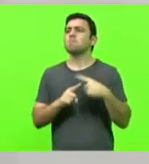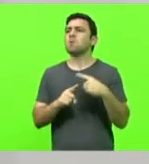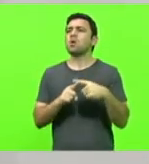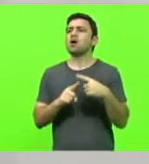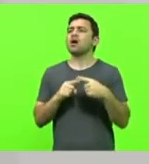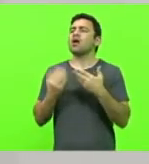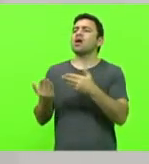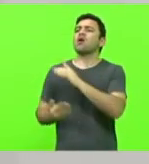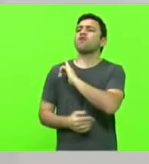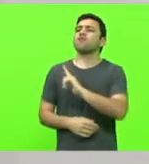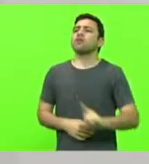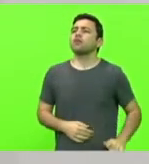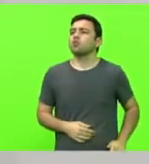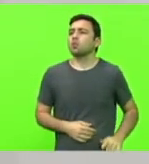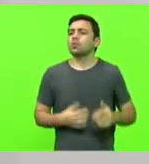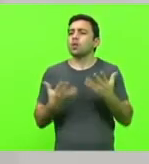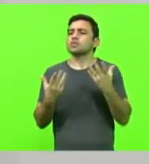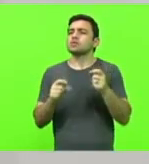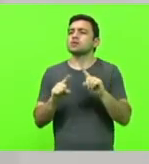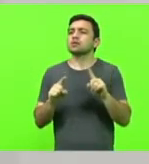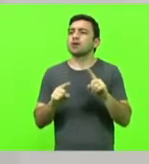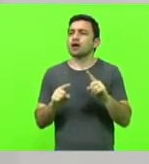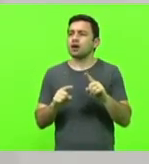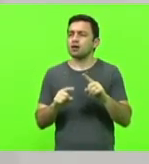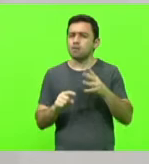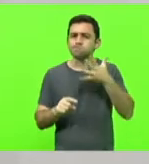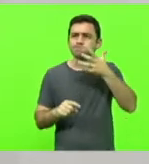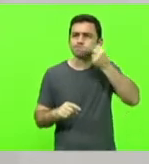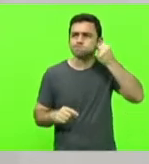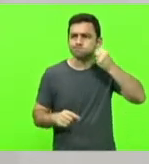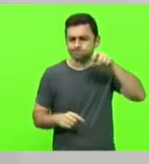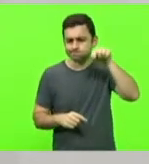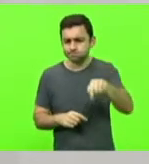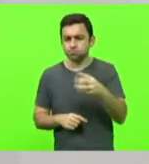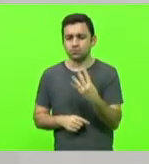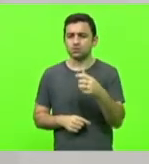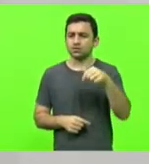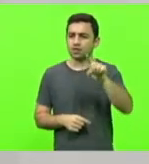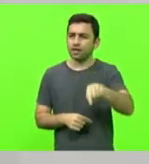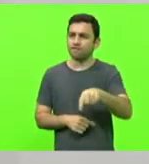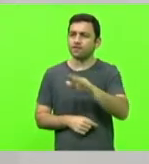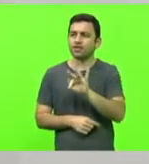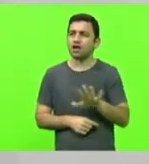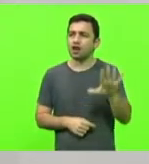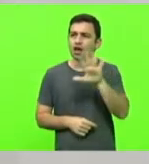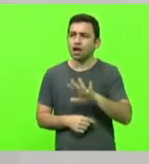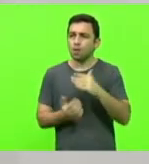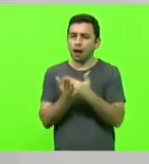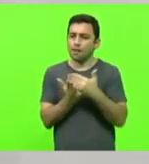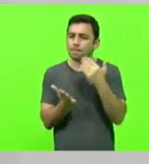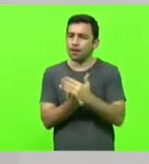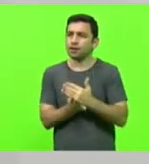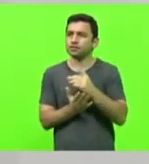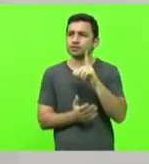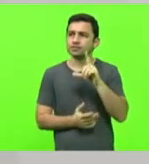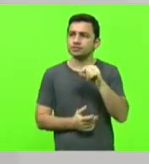governador não adota de vez a 470, que é uma rodovia federal, e coloca mais 100, 200 milhões para